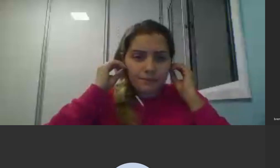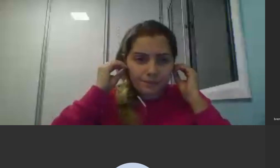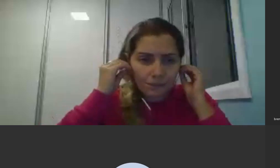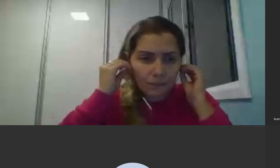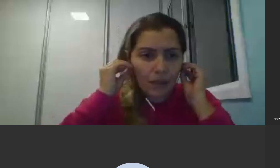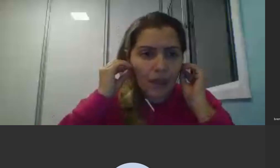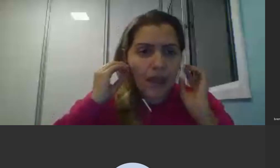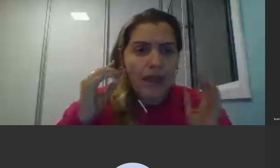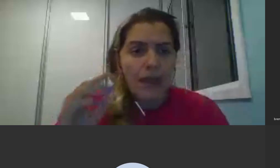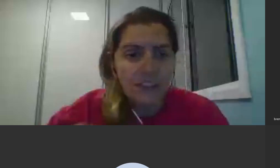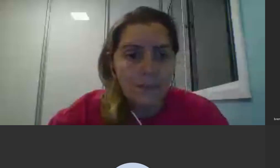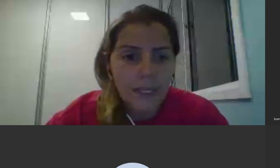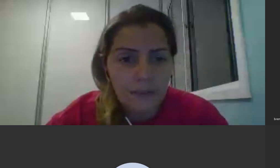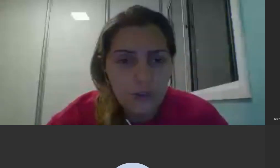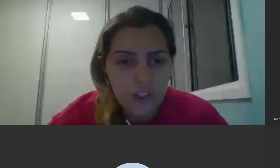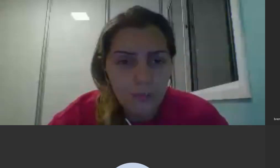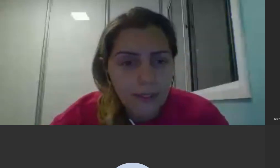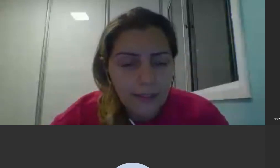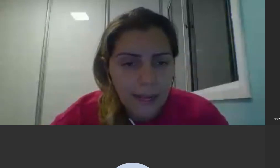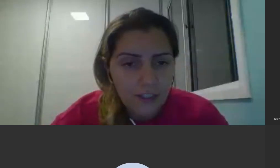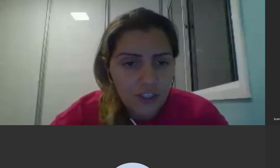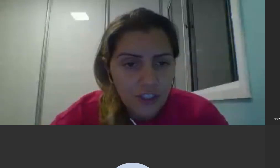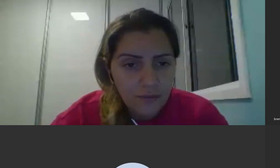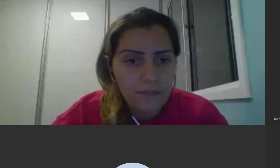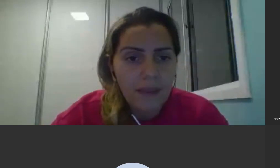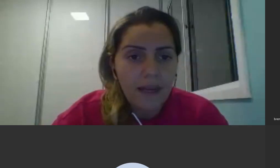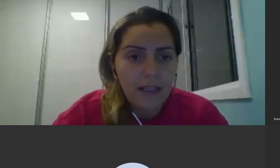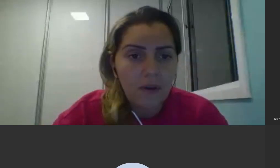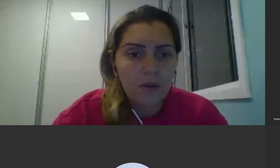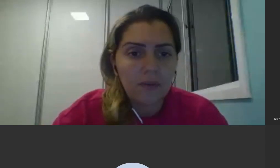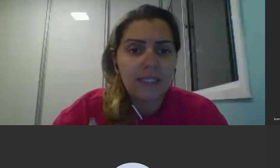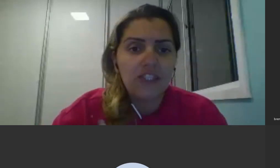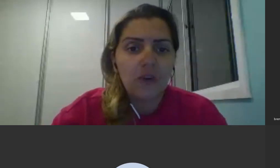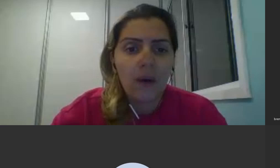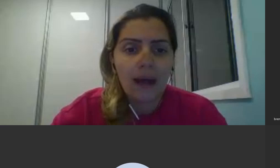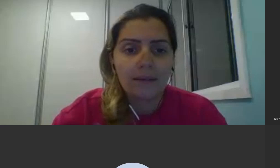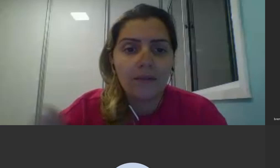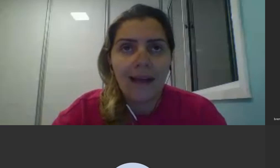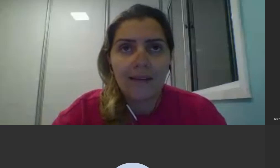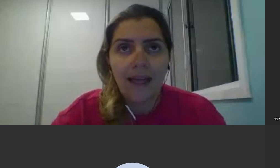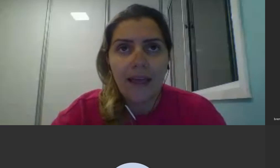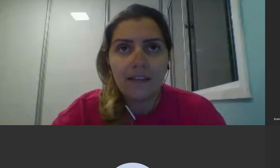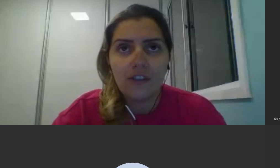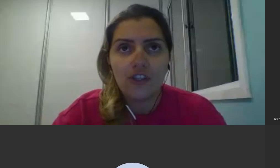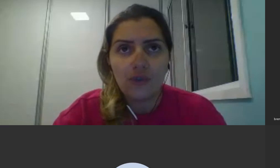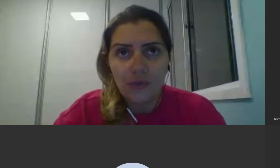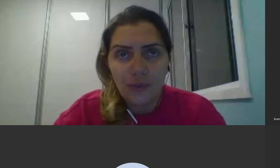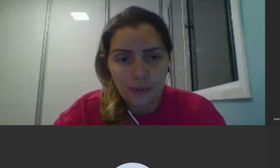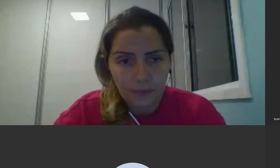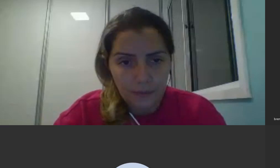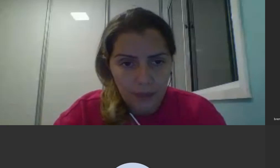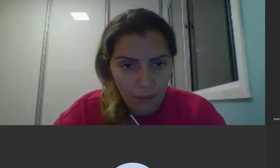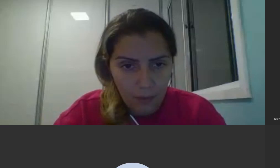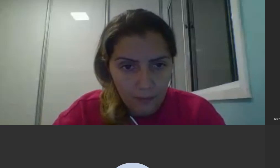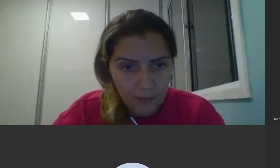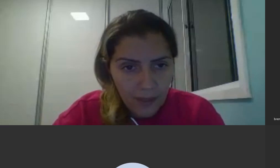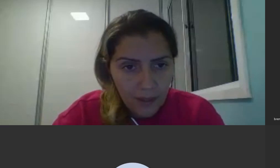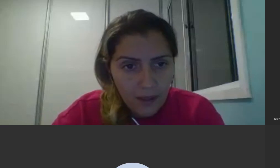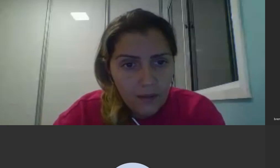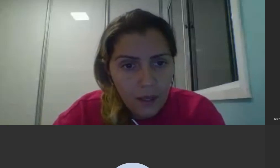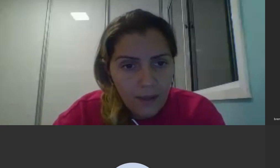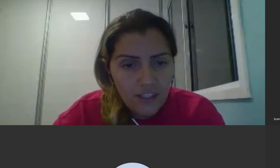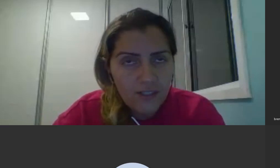Aqui, as disciplinas do tipo interativa, elas vão acontecer de 4 a 10 de junho, tá